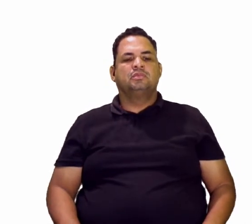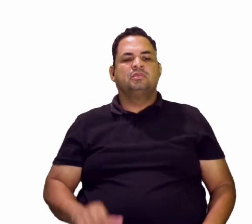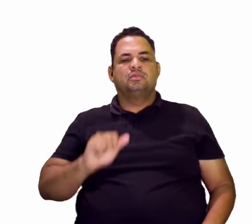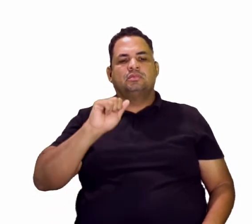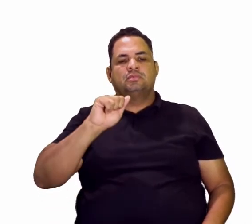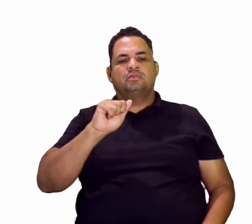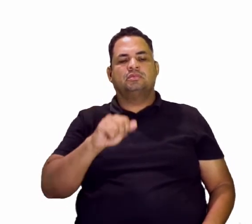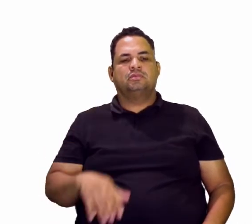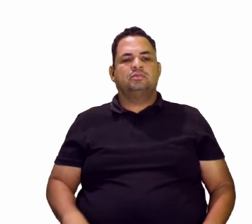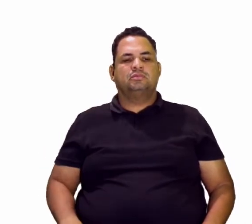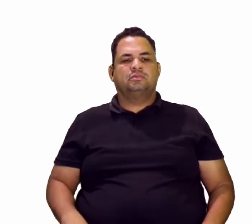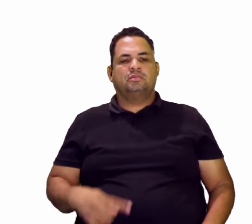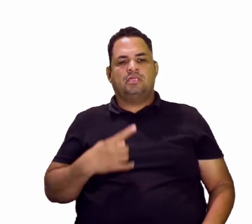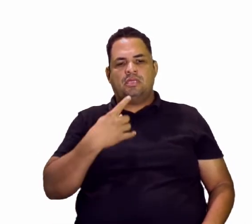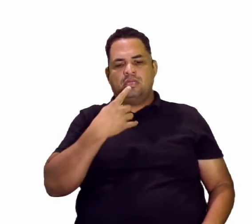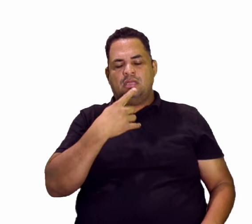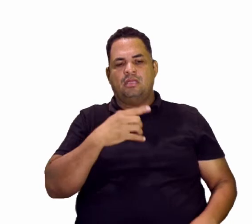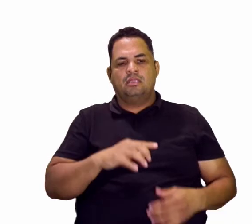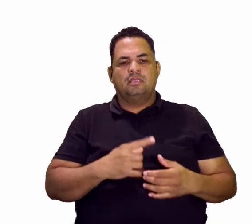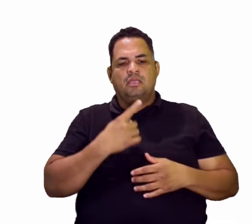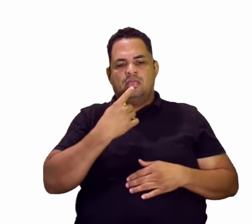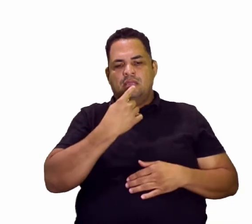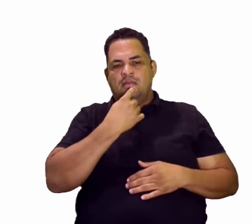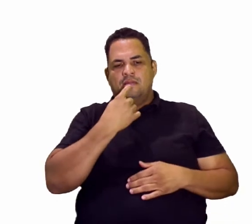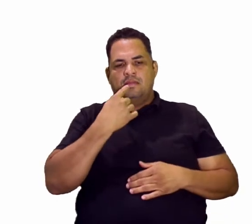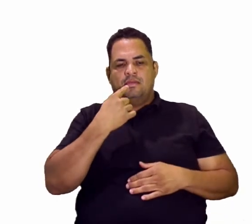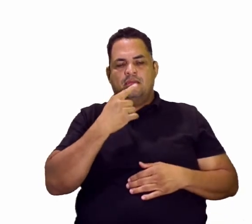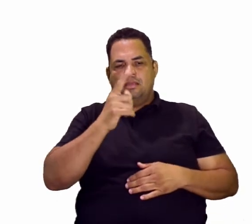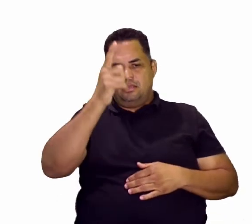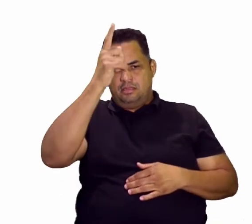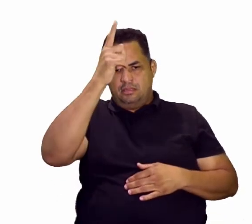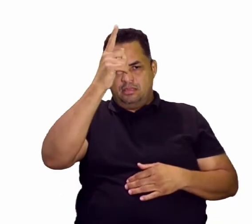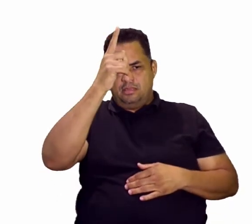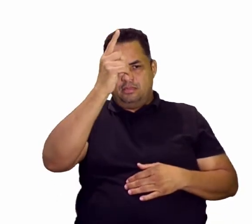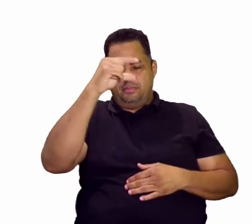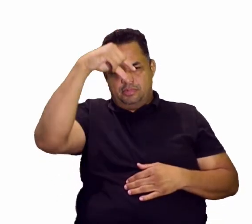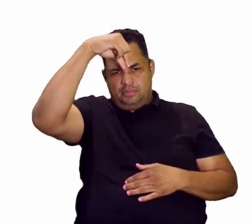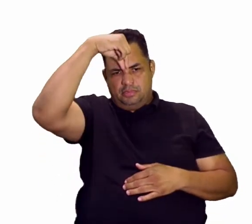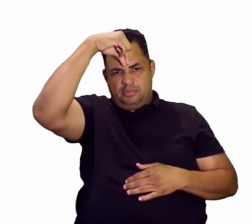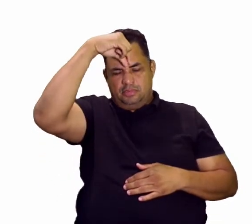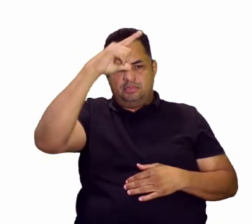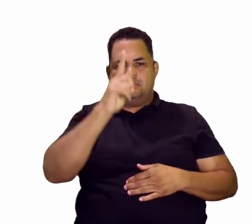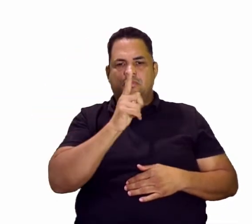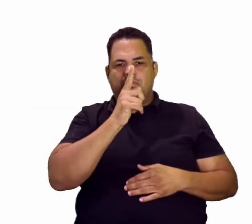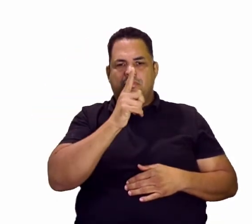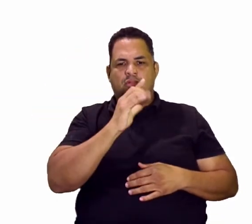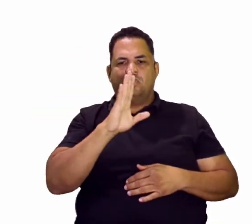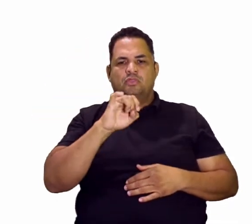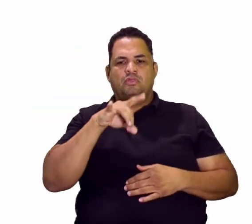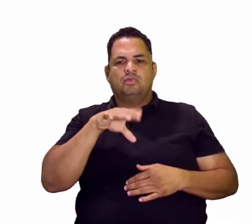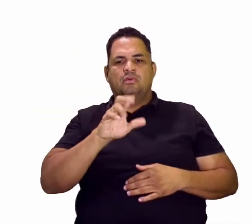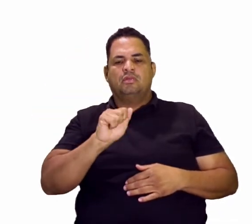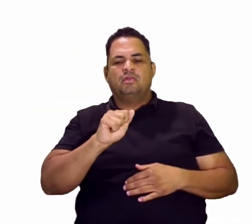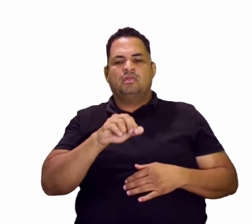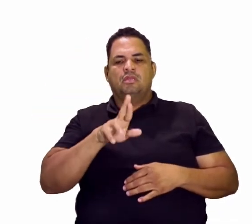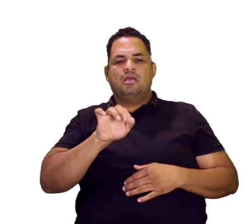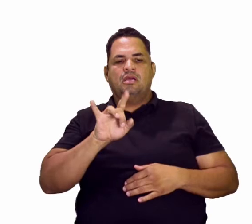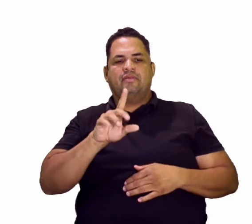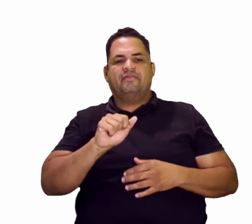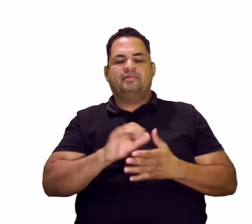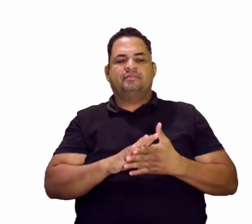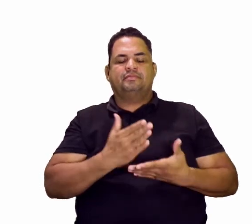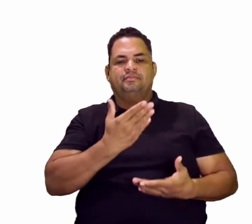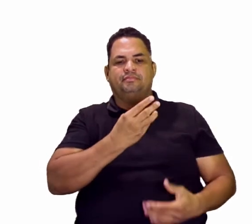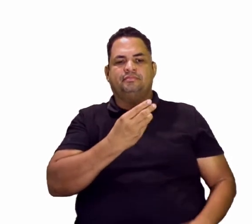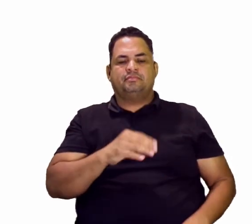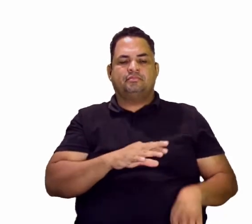A, você tem herpes genital, condiloma acuminado, que é o do HPV, e raiva.